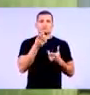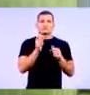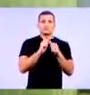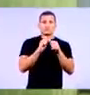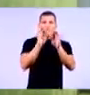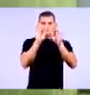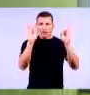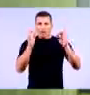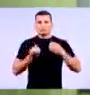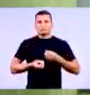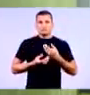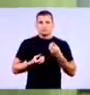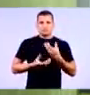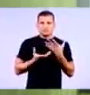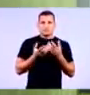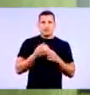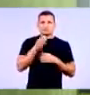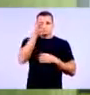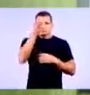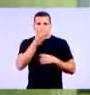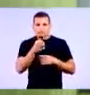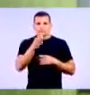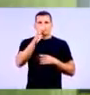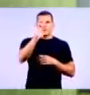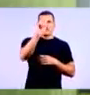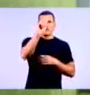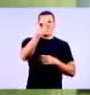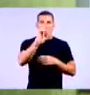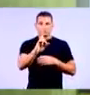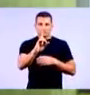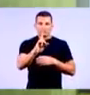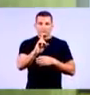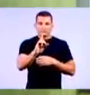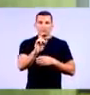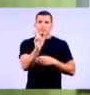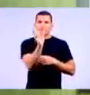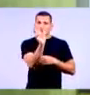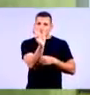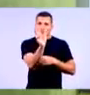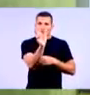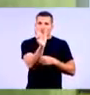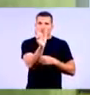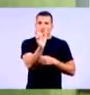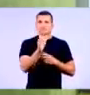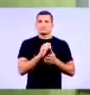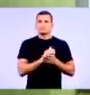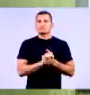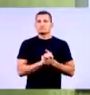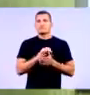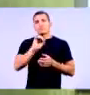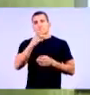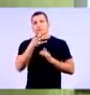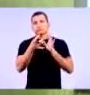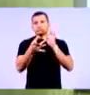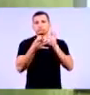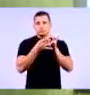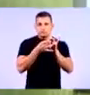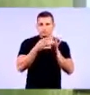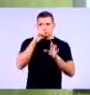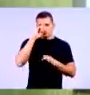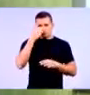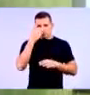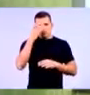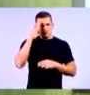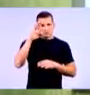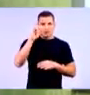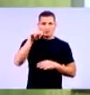poesia formando com a ideia principal as palavras ou entorno ou contexto dessa ideia